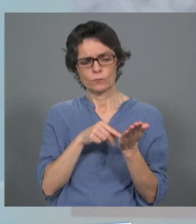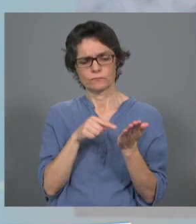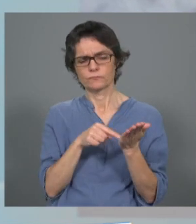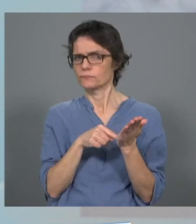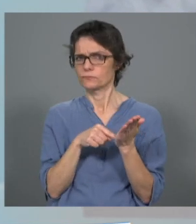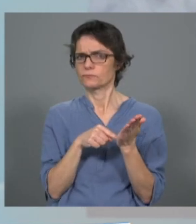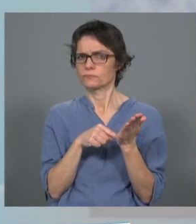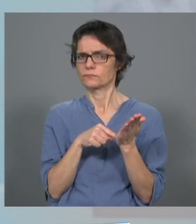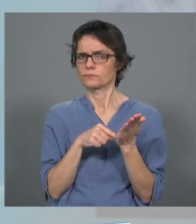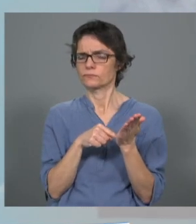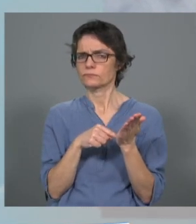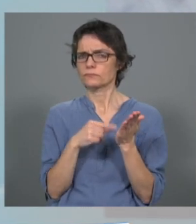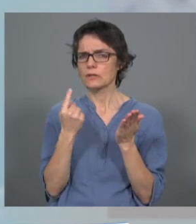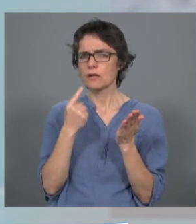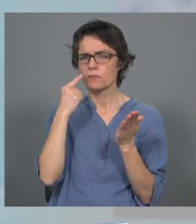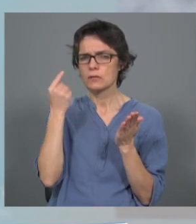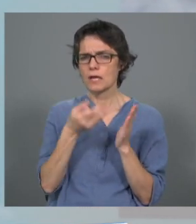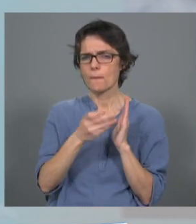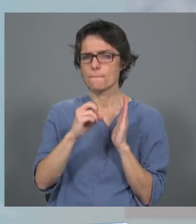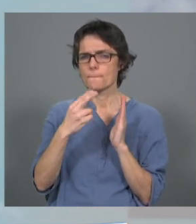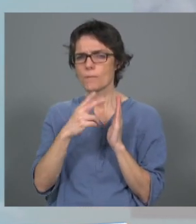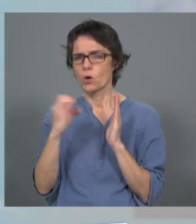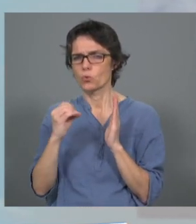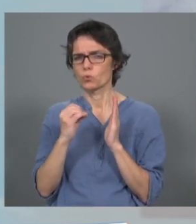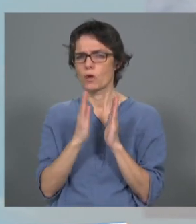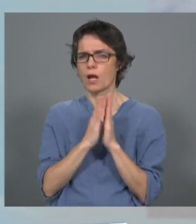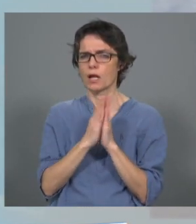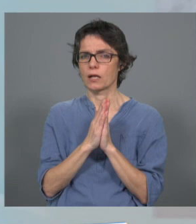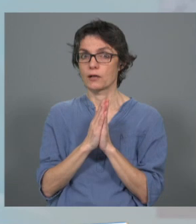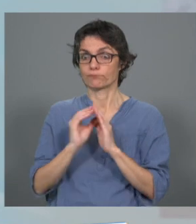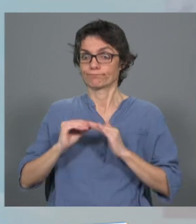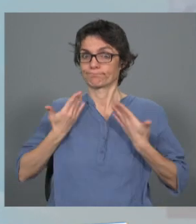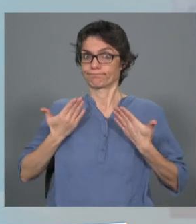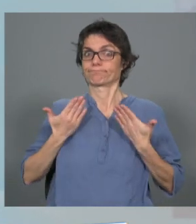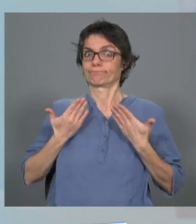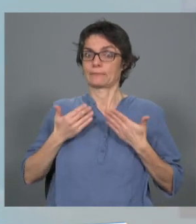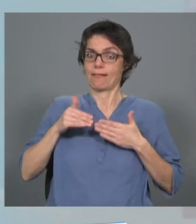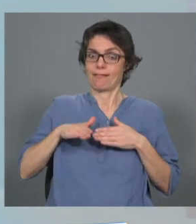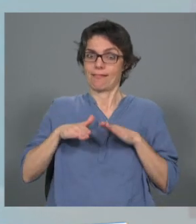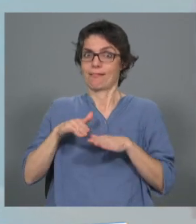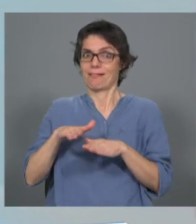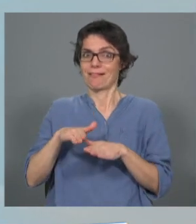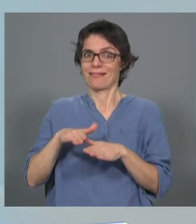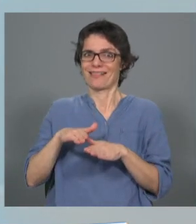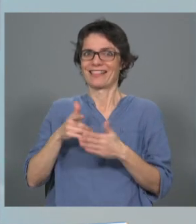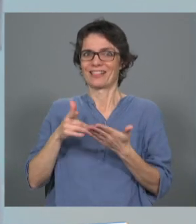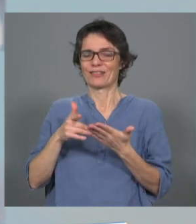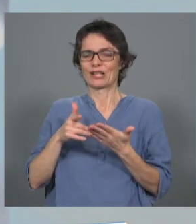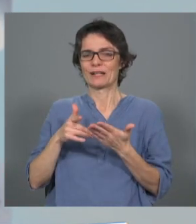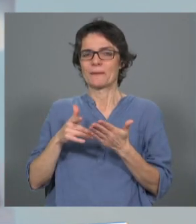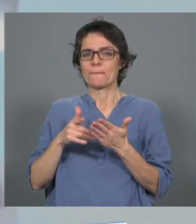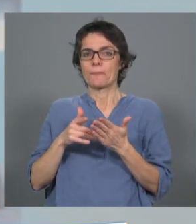esta particularidade de Paulo. Isto é uma igreja muito no início, não é? A dar os seus primeiros passos e Paulo não era propriamente uma figura